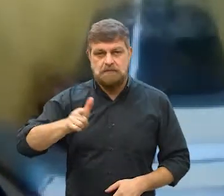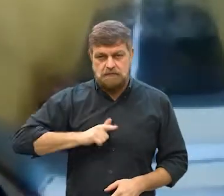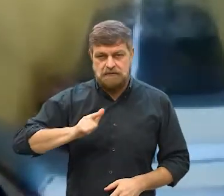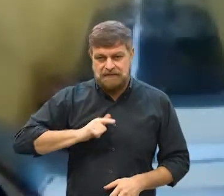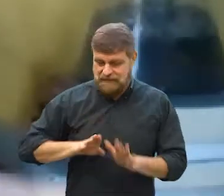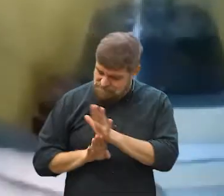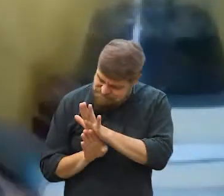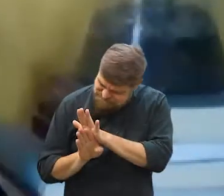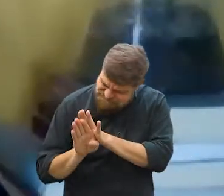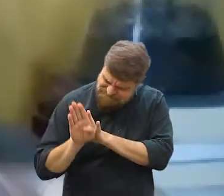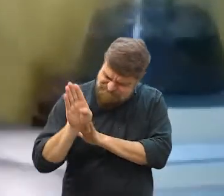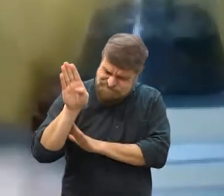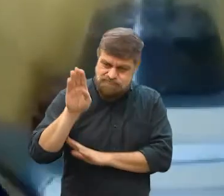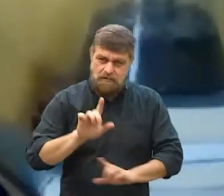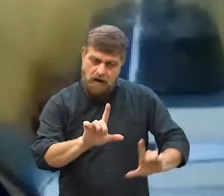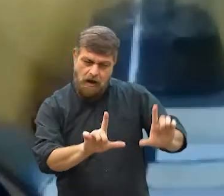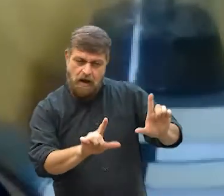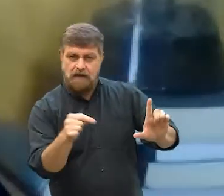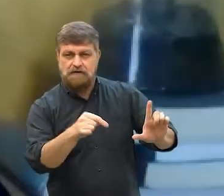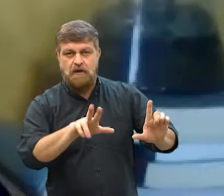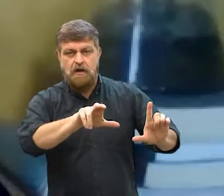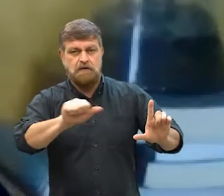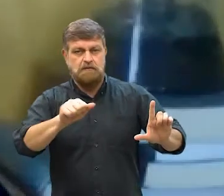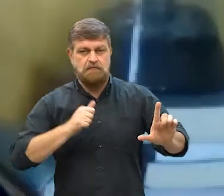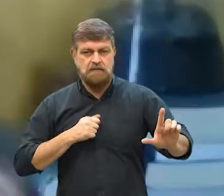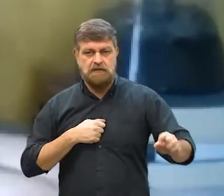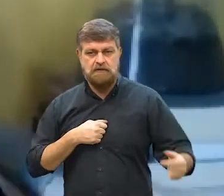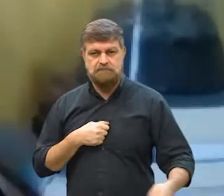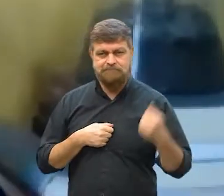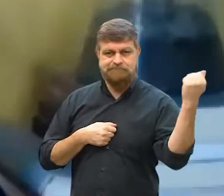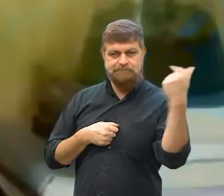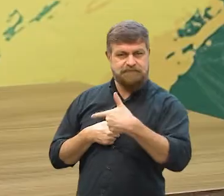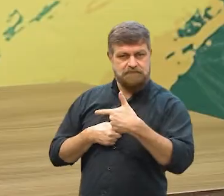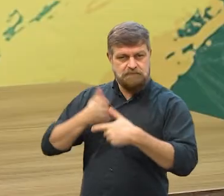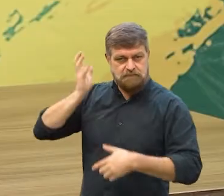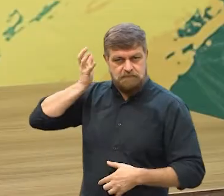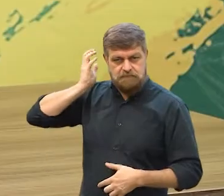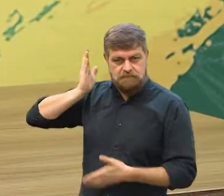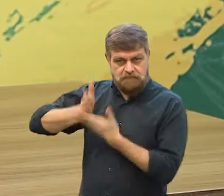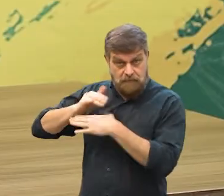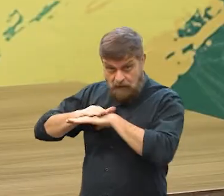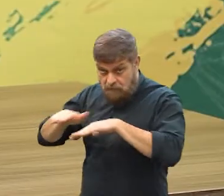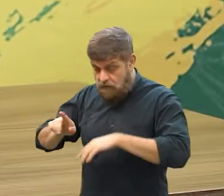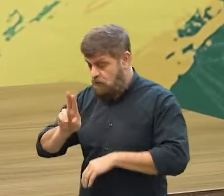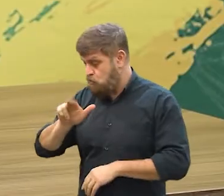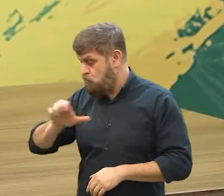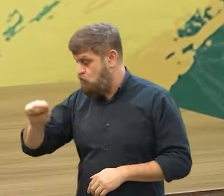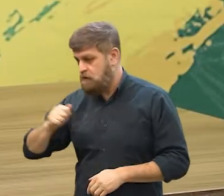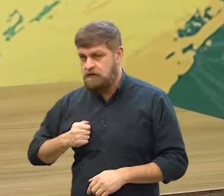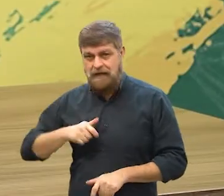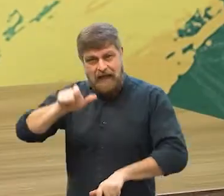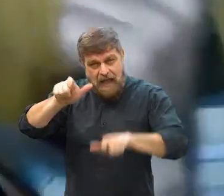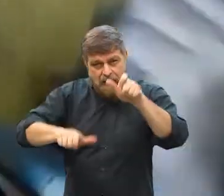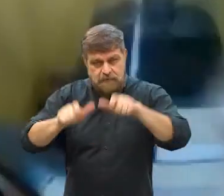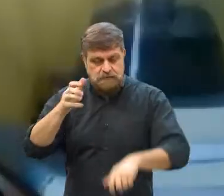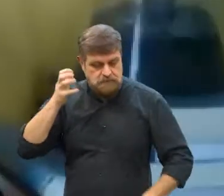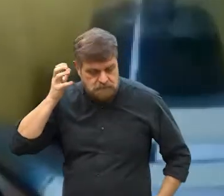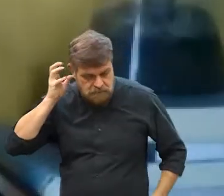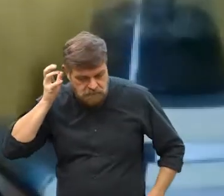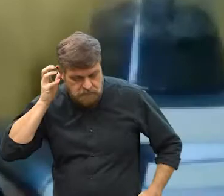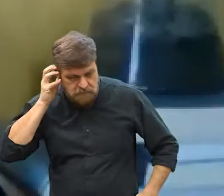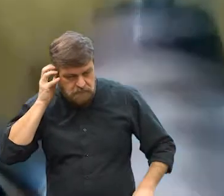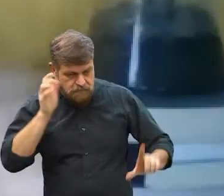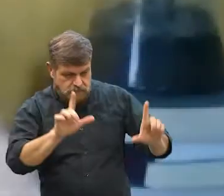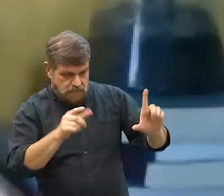é uma das mais fortes é a televisão nunca conseguiu de certa forma abafar e a gente assistir até hoje o